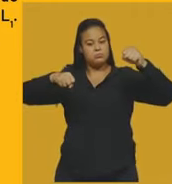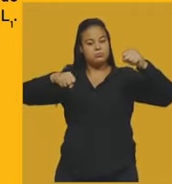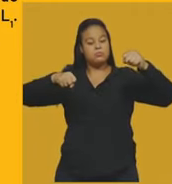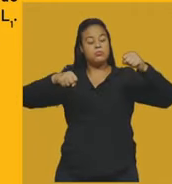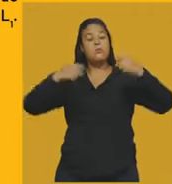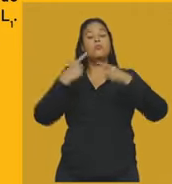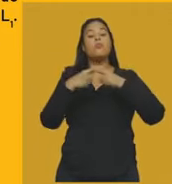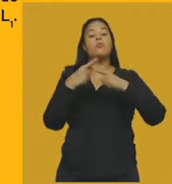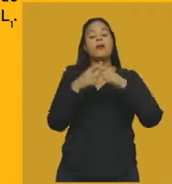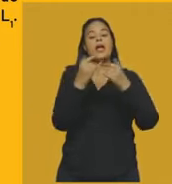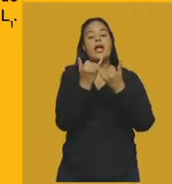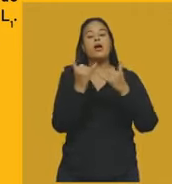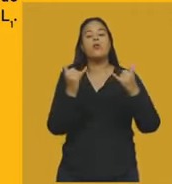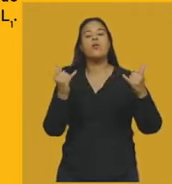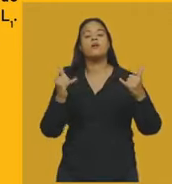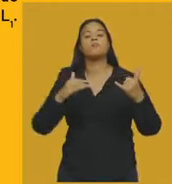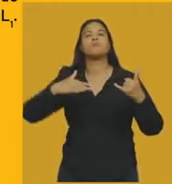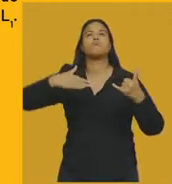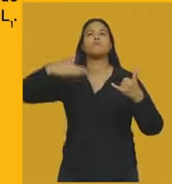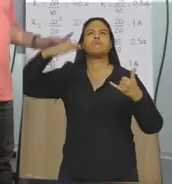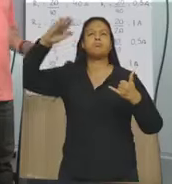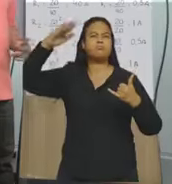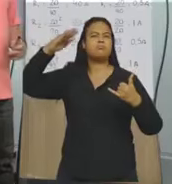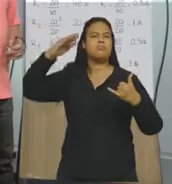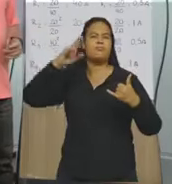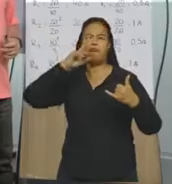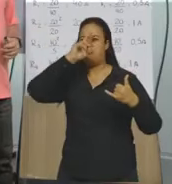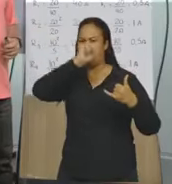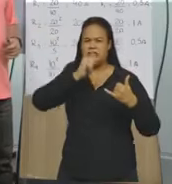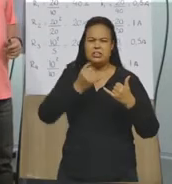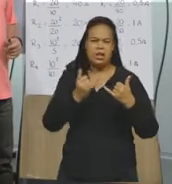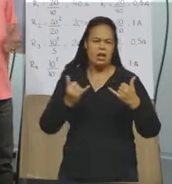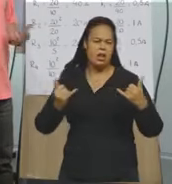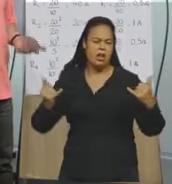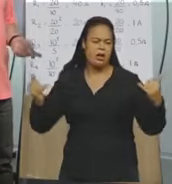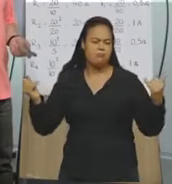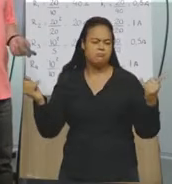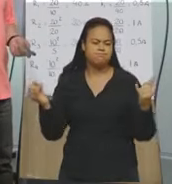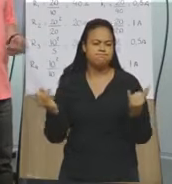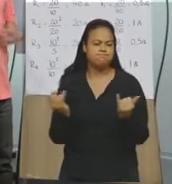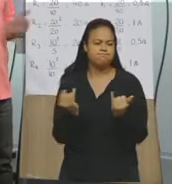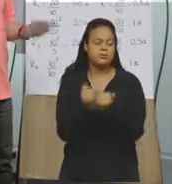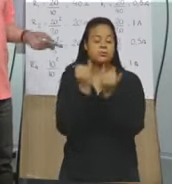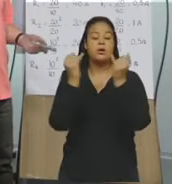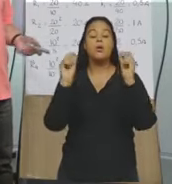elas foi superior à corrente máxima que nós verificamos, que era meio